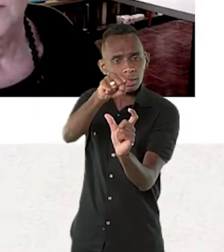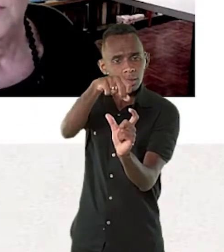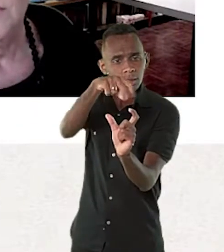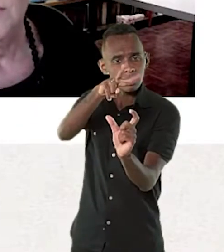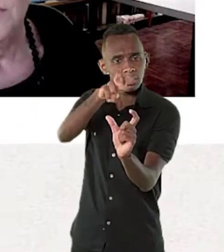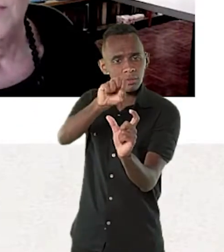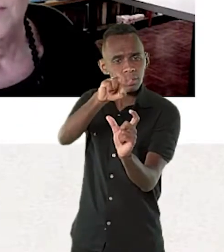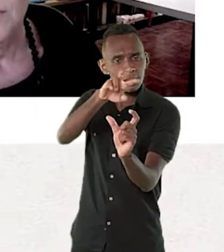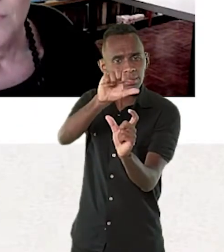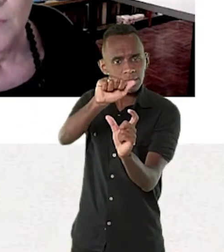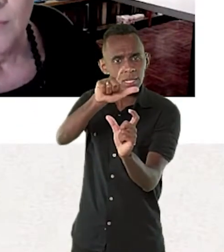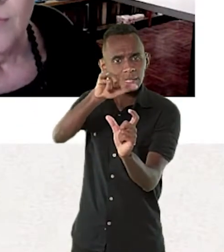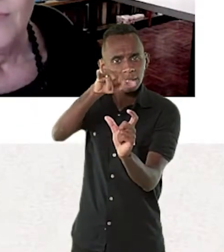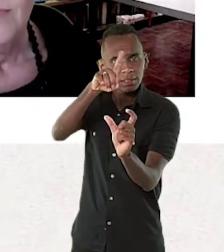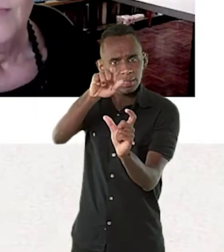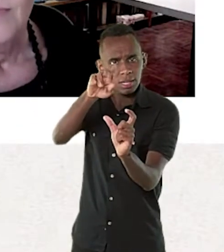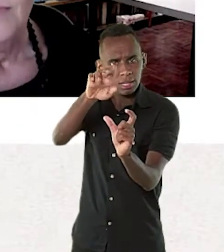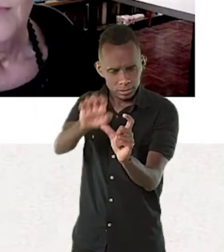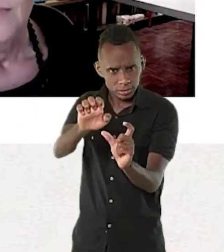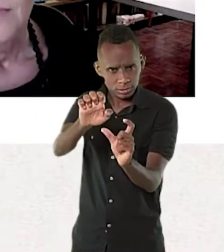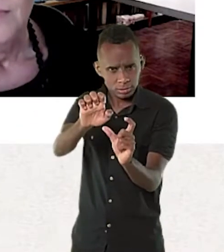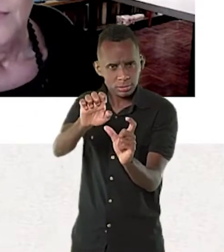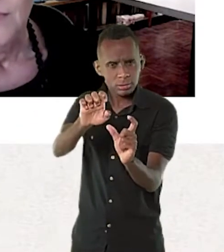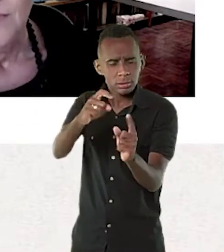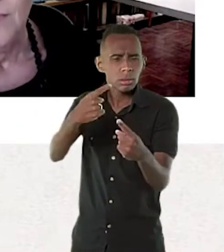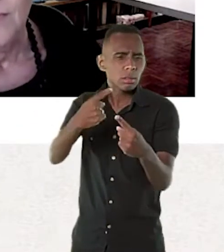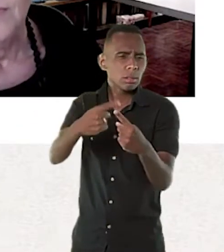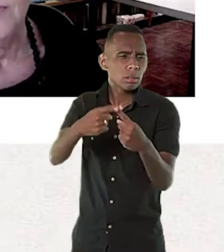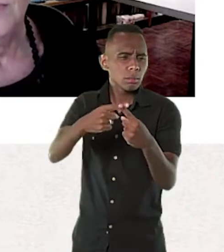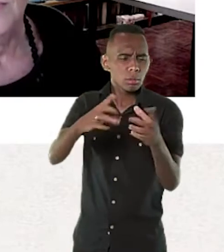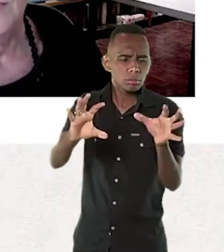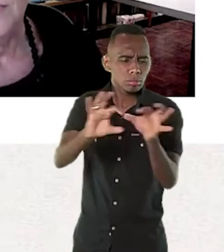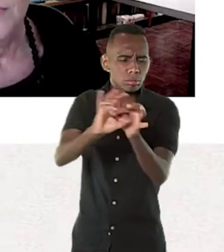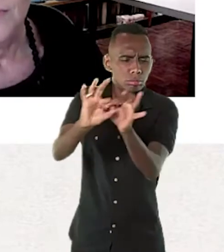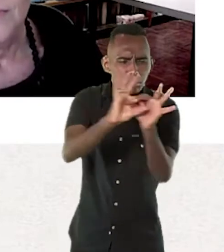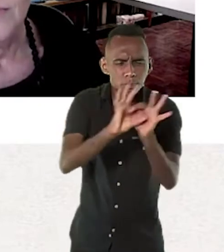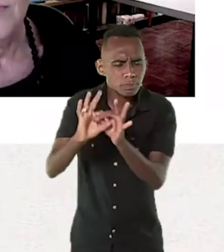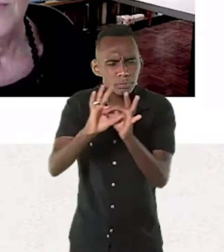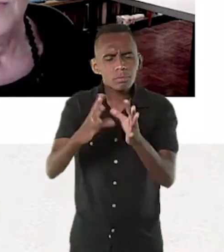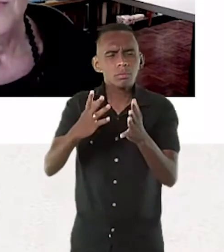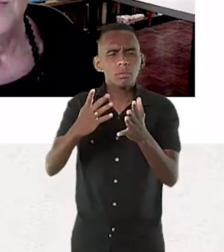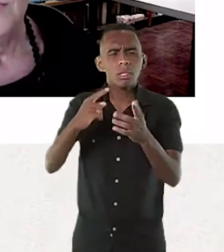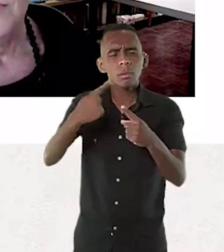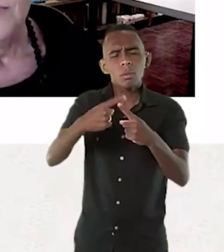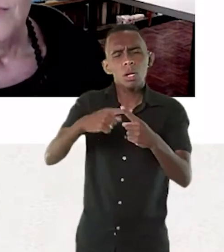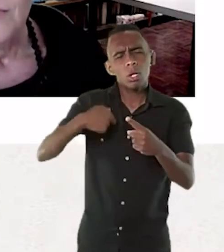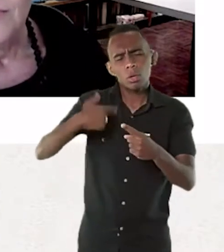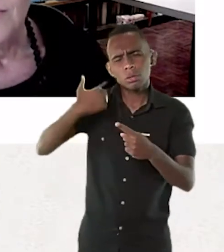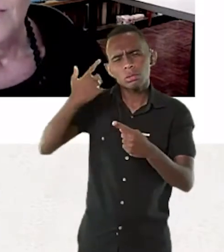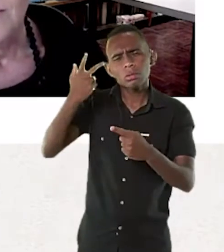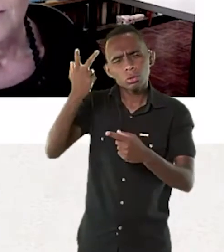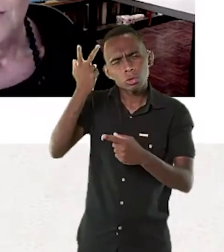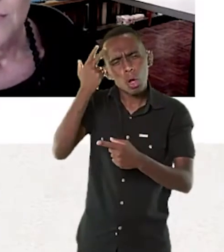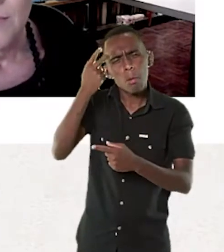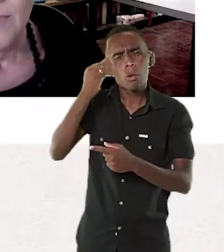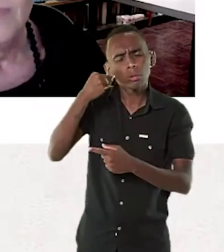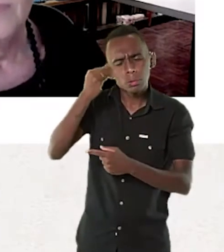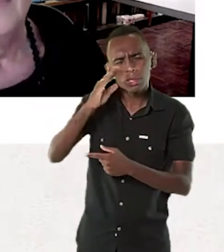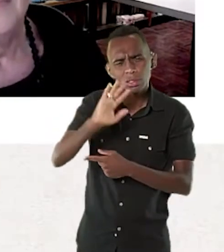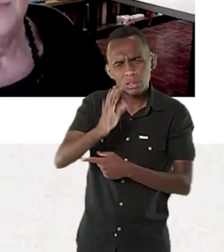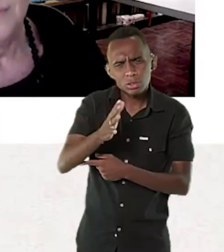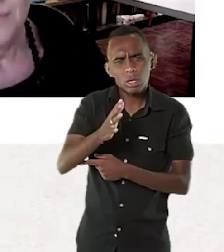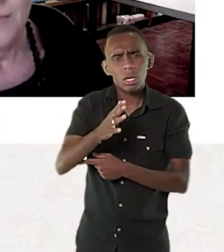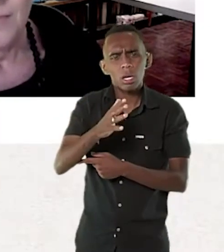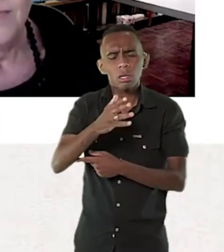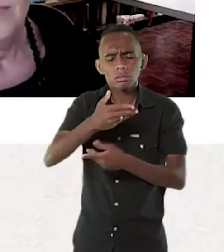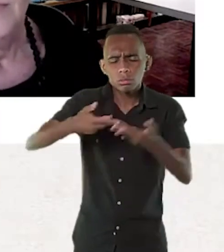transversalidade. Porque a gente está acostumado, aqui o povo da arte, na multidisciplinaridade. Por sinal,